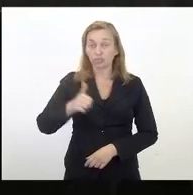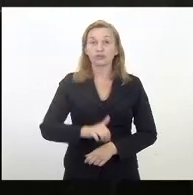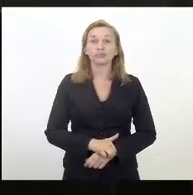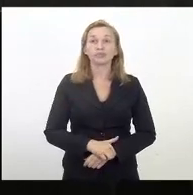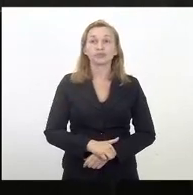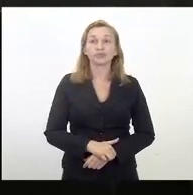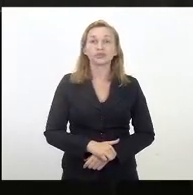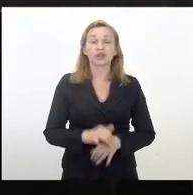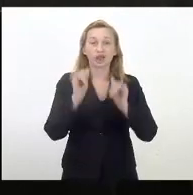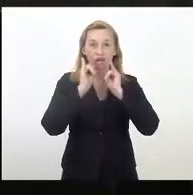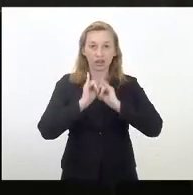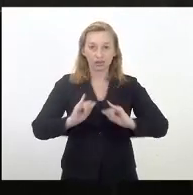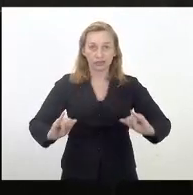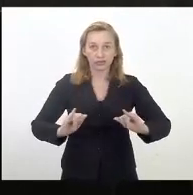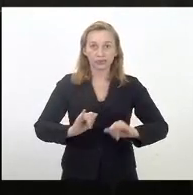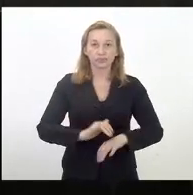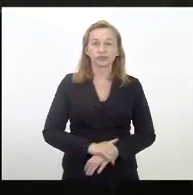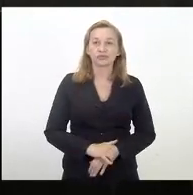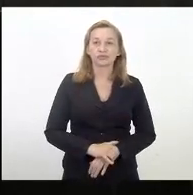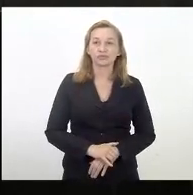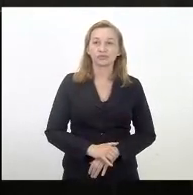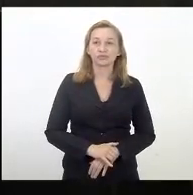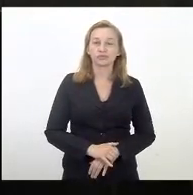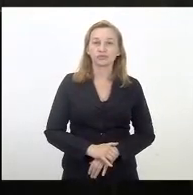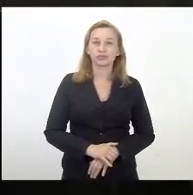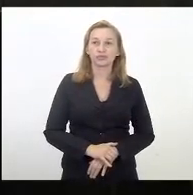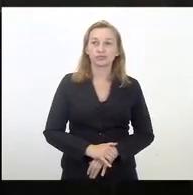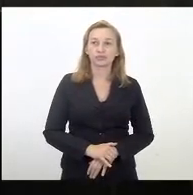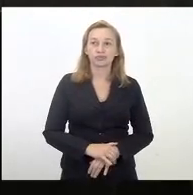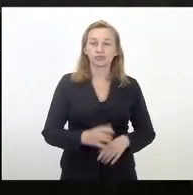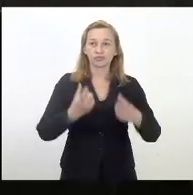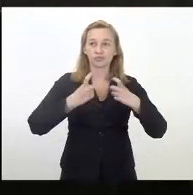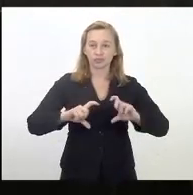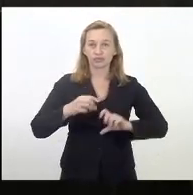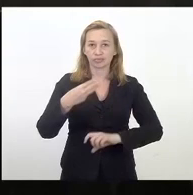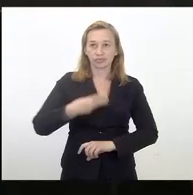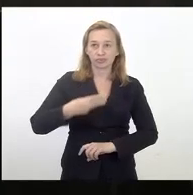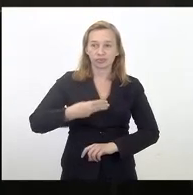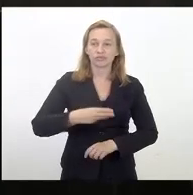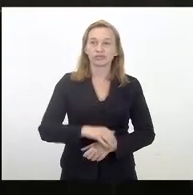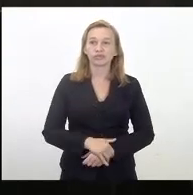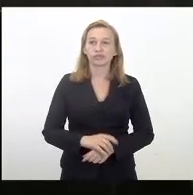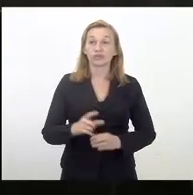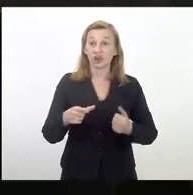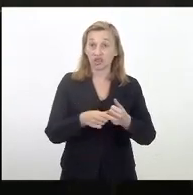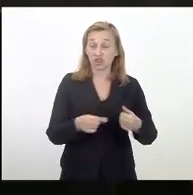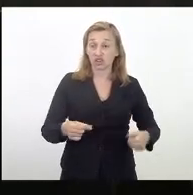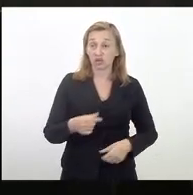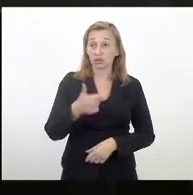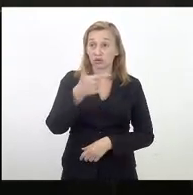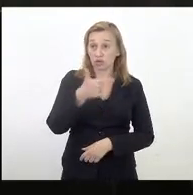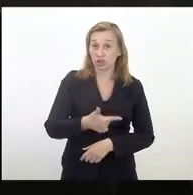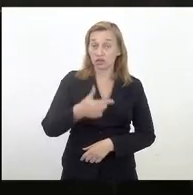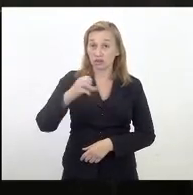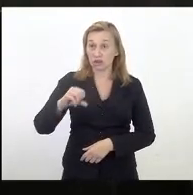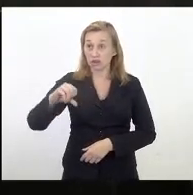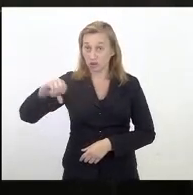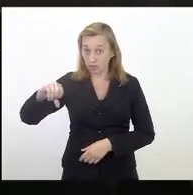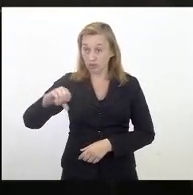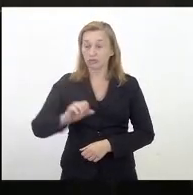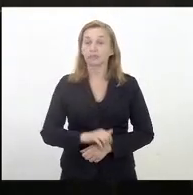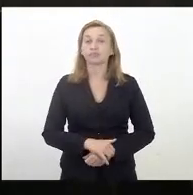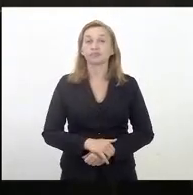que divulga nos termos do parágrafo 3º do artigo 209